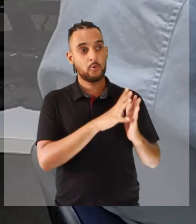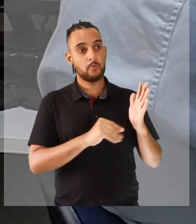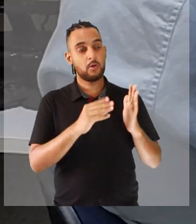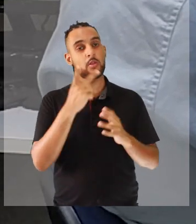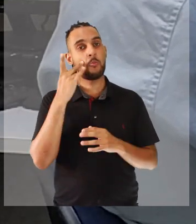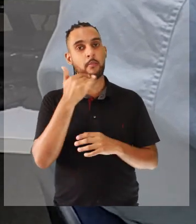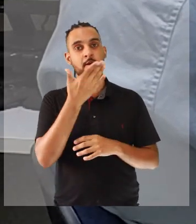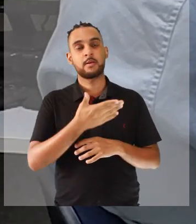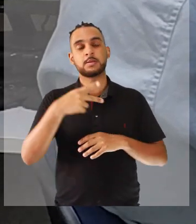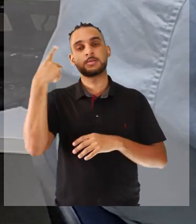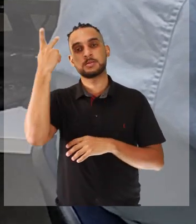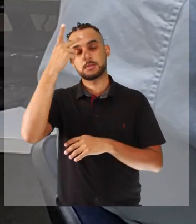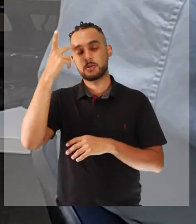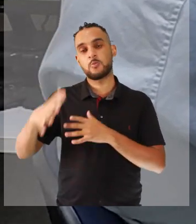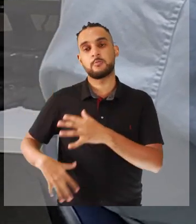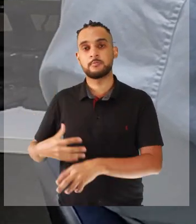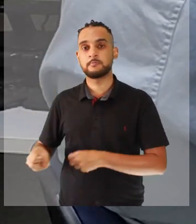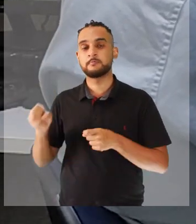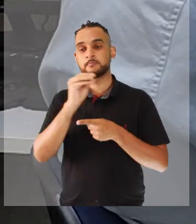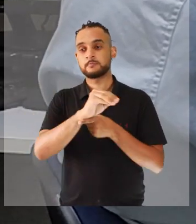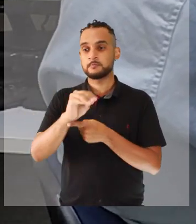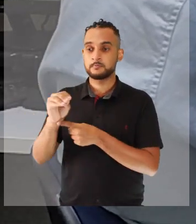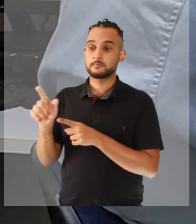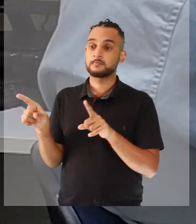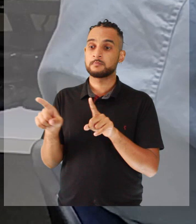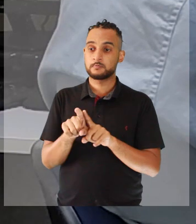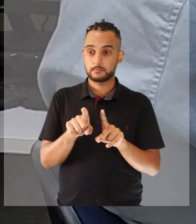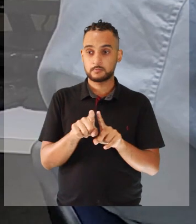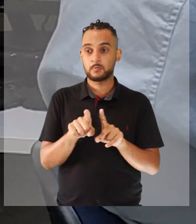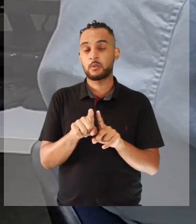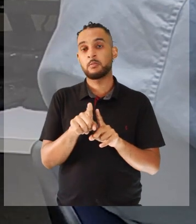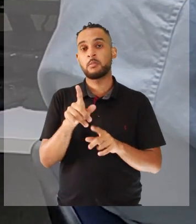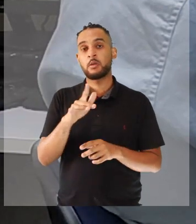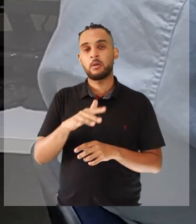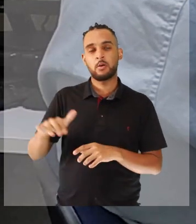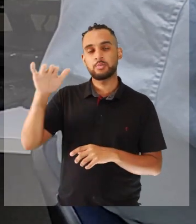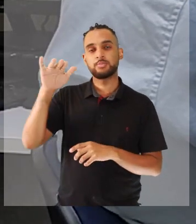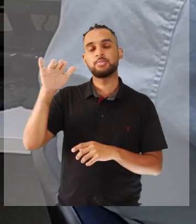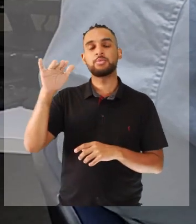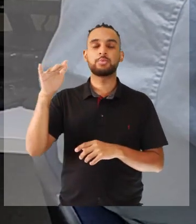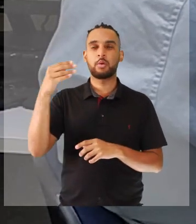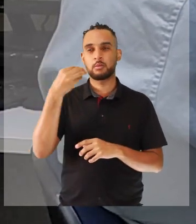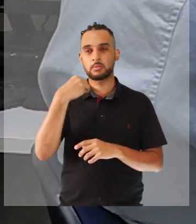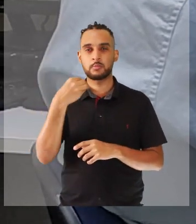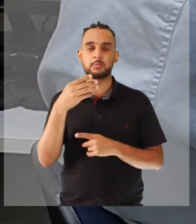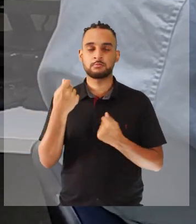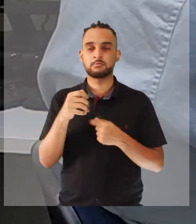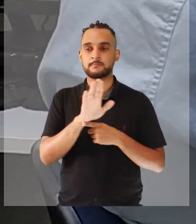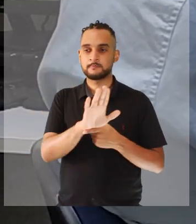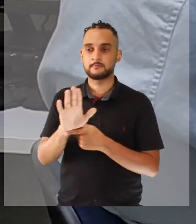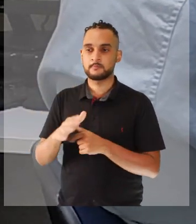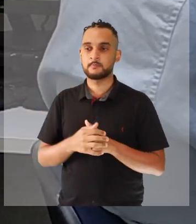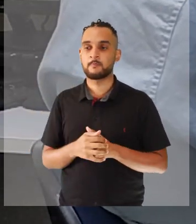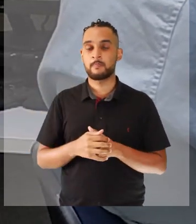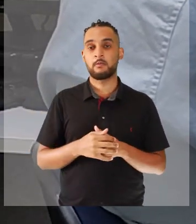temos o exemplo do nosso pai Francisco, né, nesse cuidado, e também a proteção de menores e adultos vulneráveis.